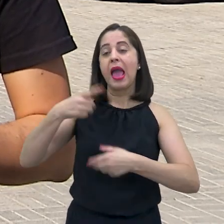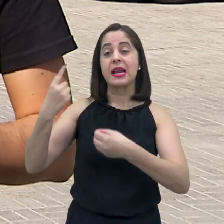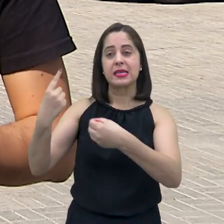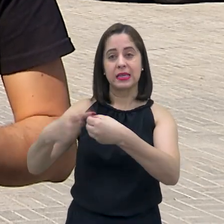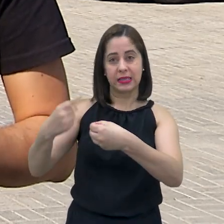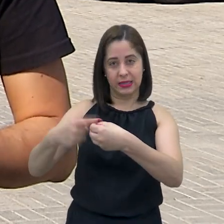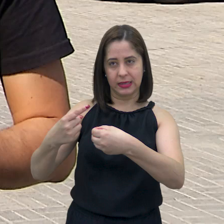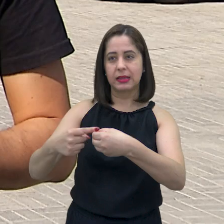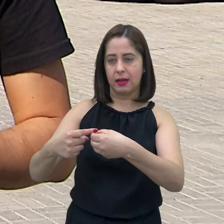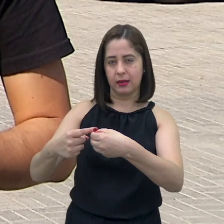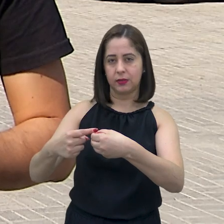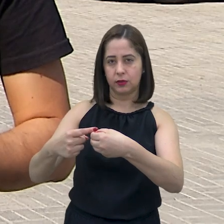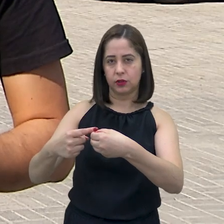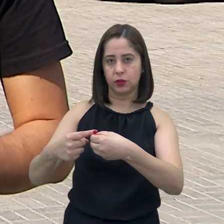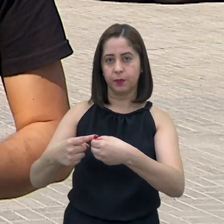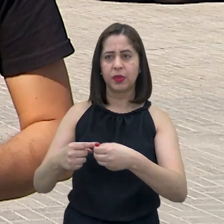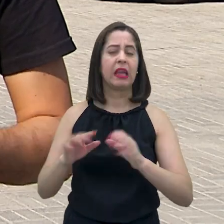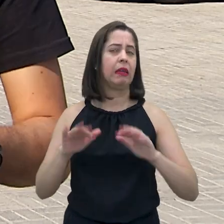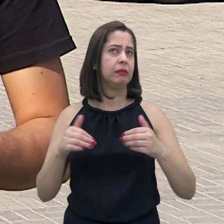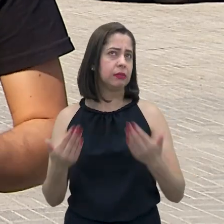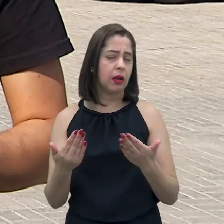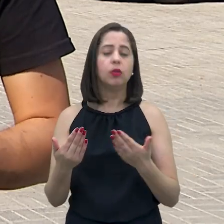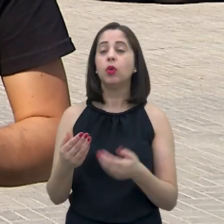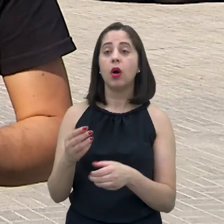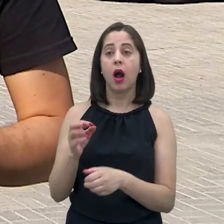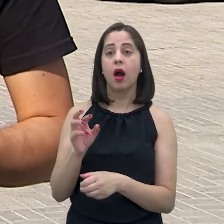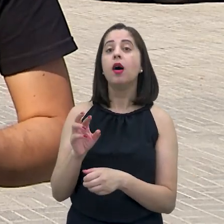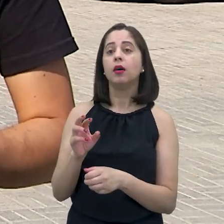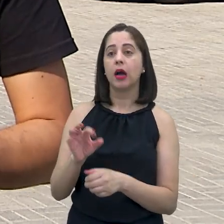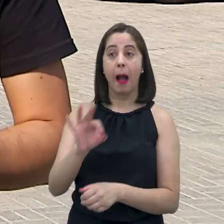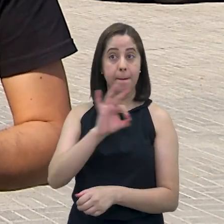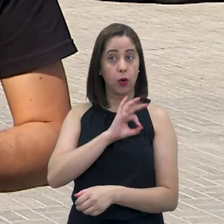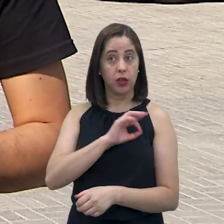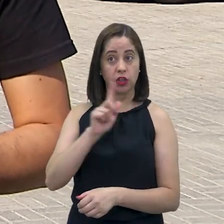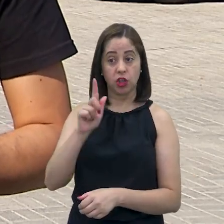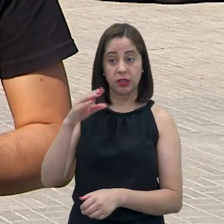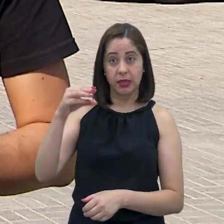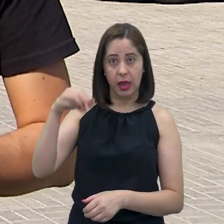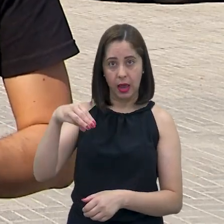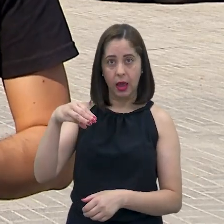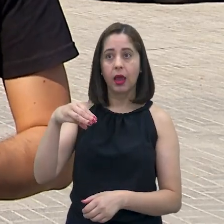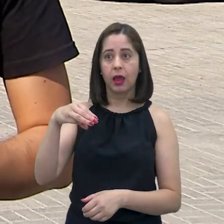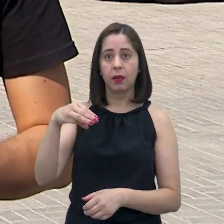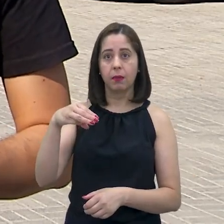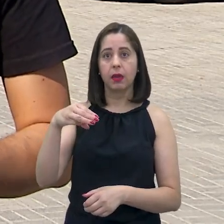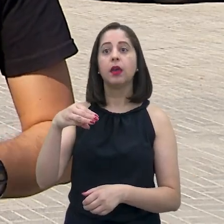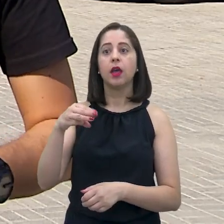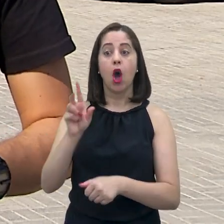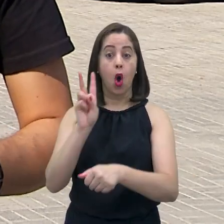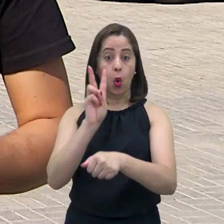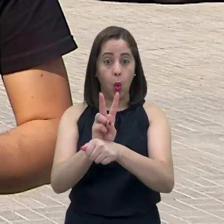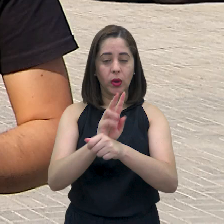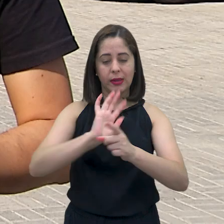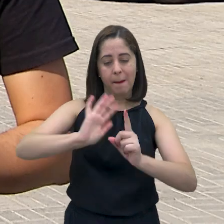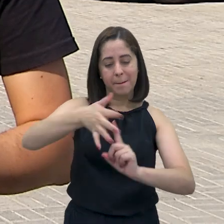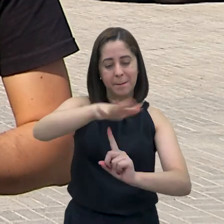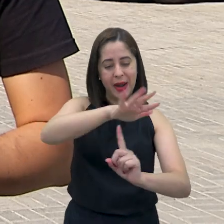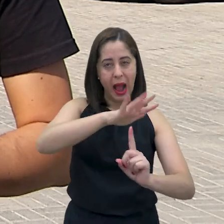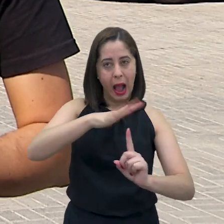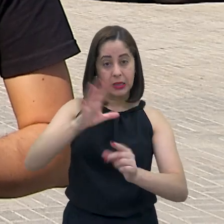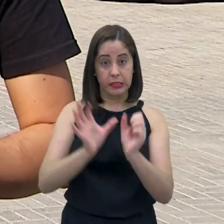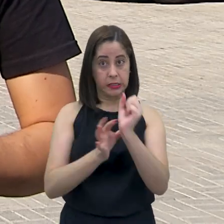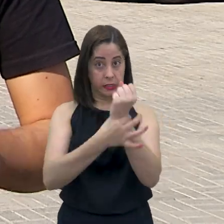sua principal área de atuação. Significa dizer que ela preserva pela segurança em praças